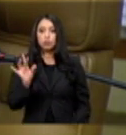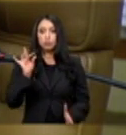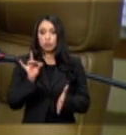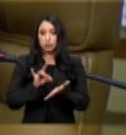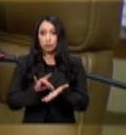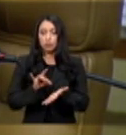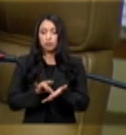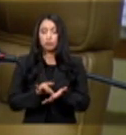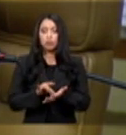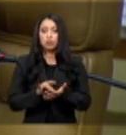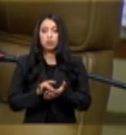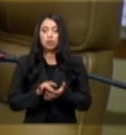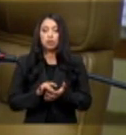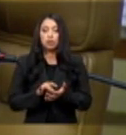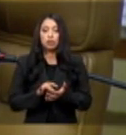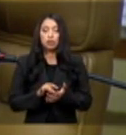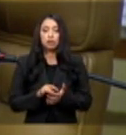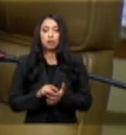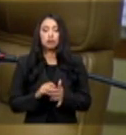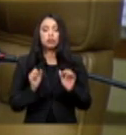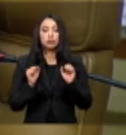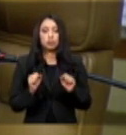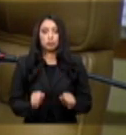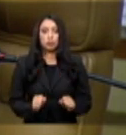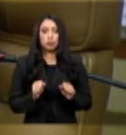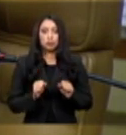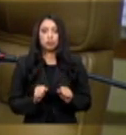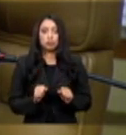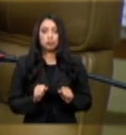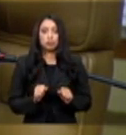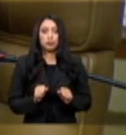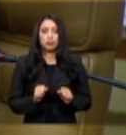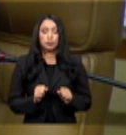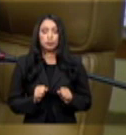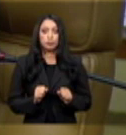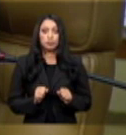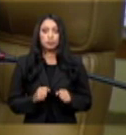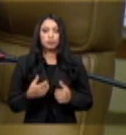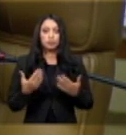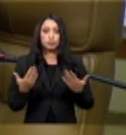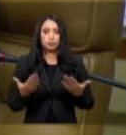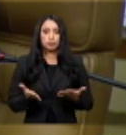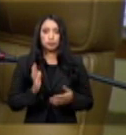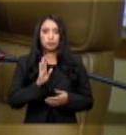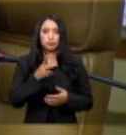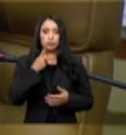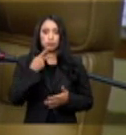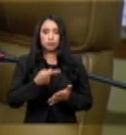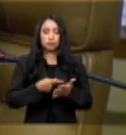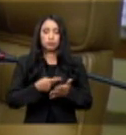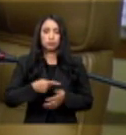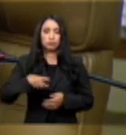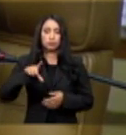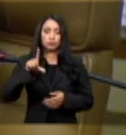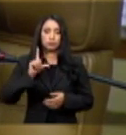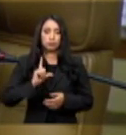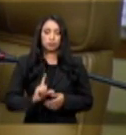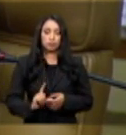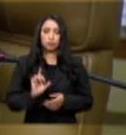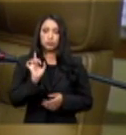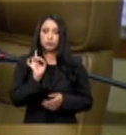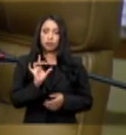afirmativa quanto à sua eficiência e possibilidade de validade. Entretanto, como disse no início, essa é apenas